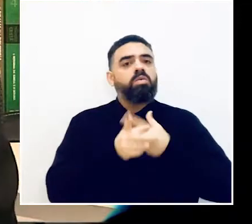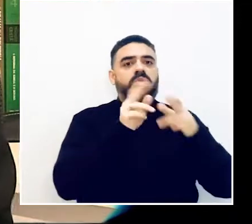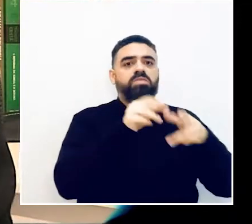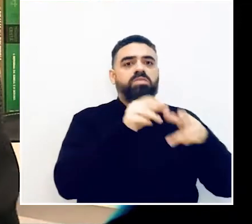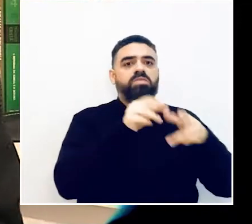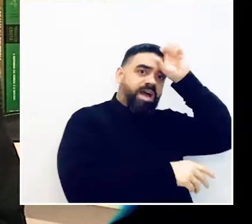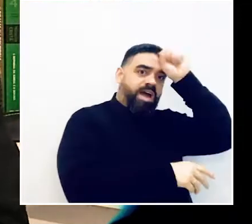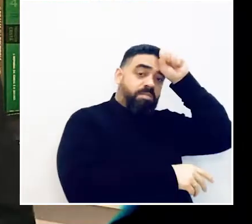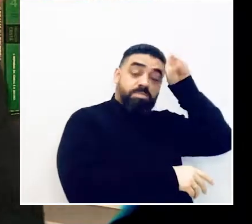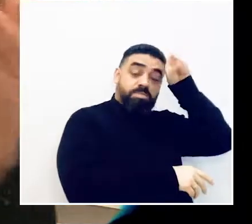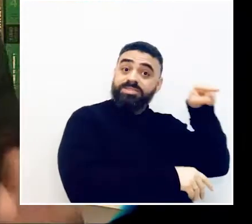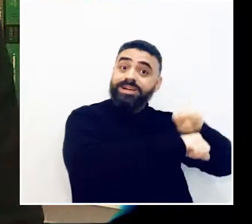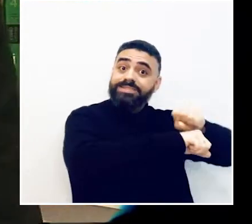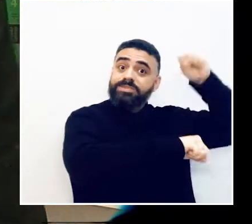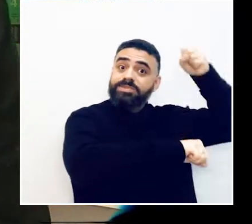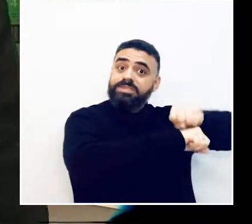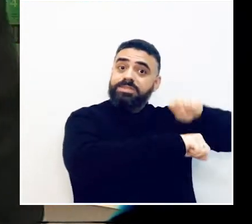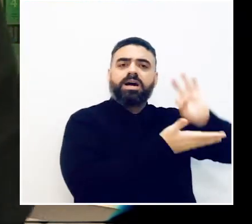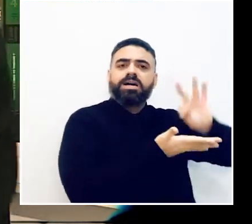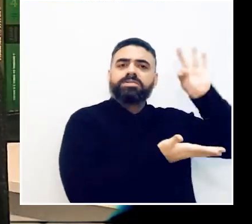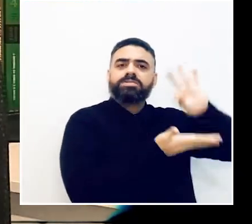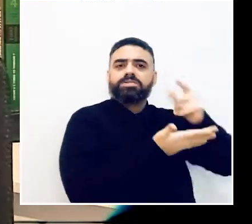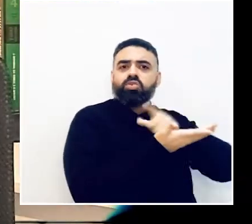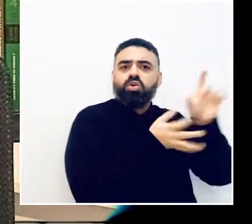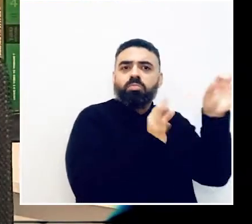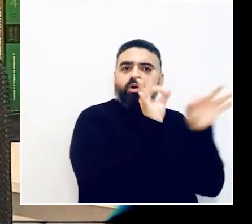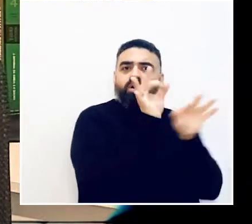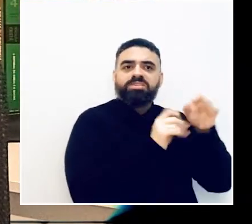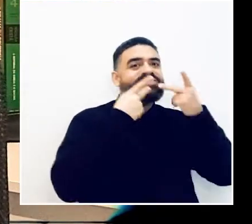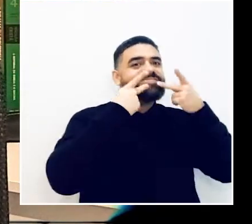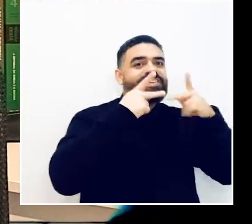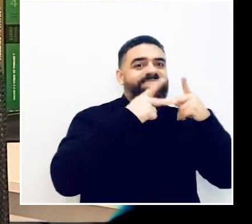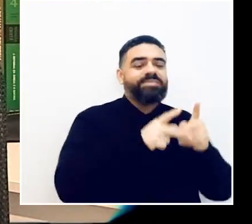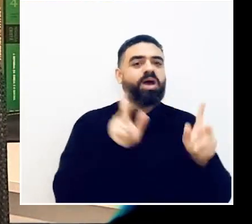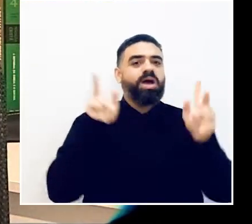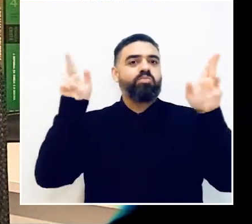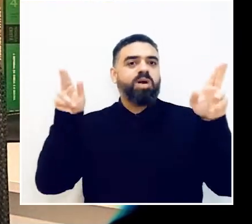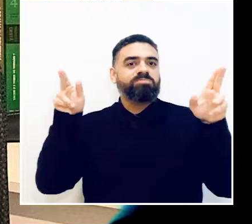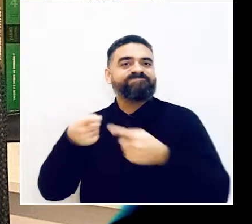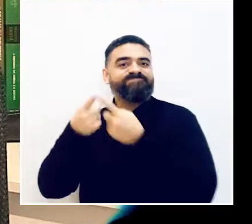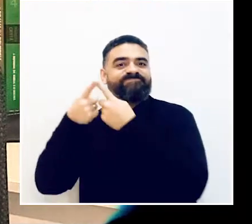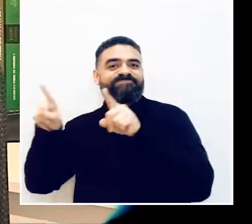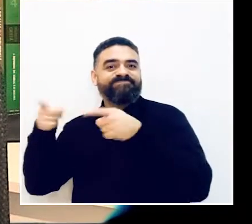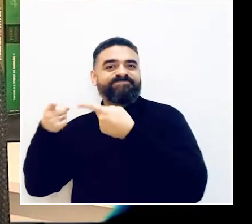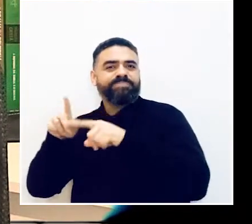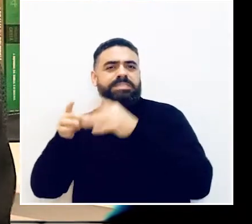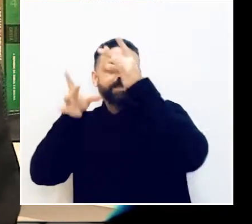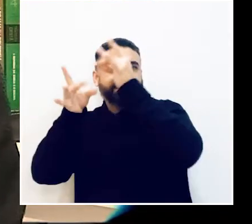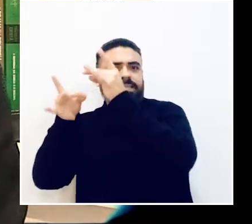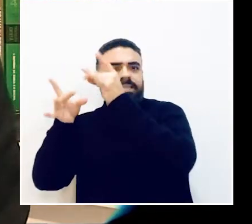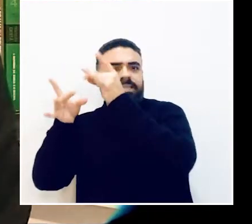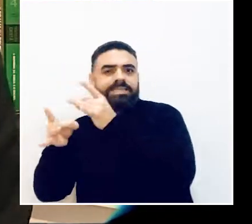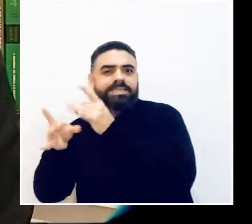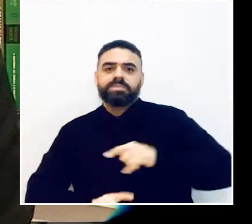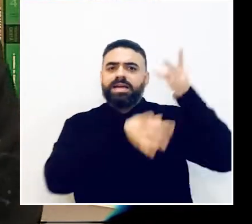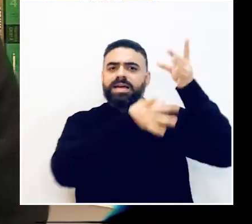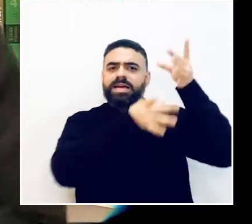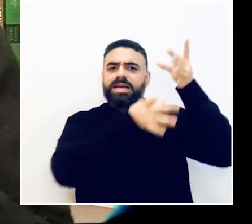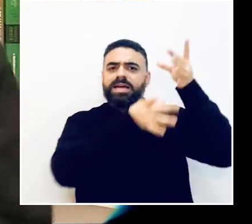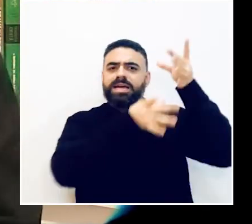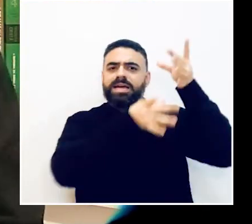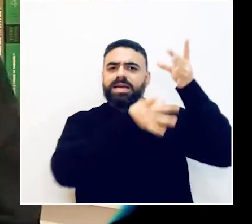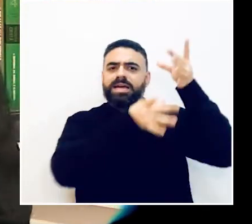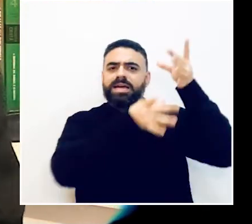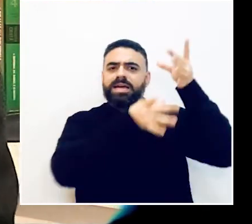assim, é um processo muito similar ao que a gente aprende no seminário com a preparação do sermão. Talvez